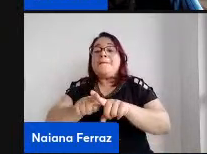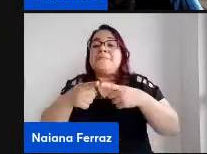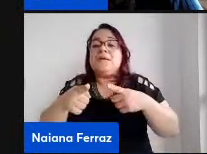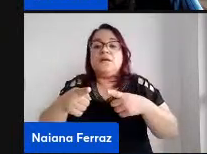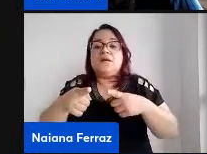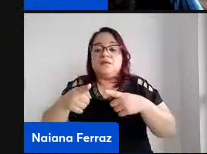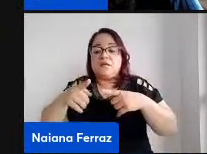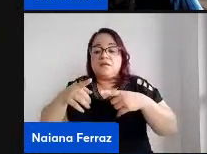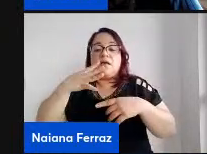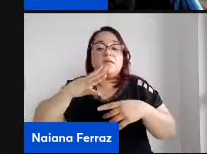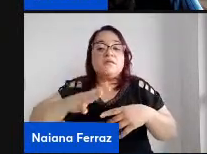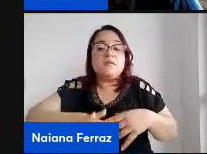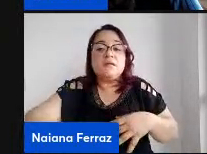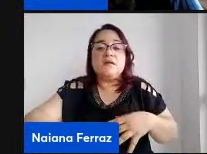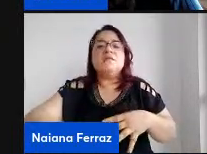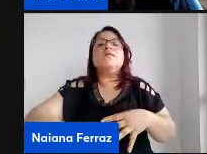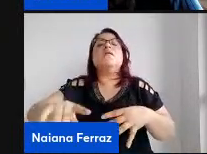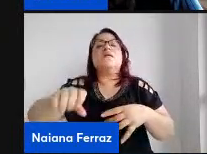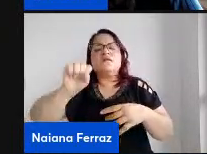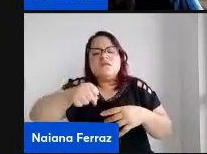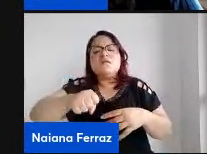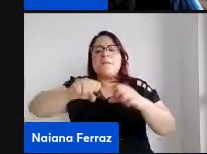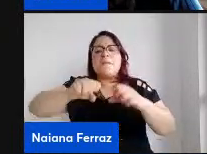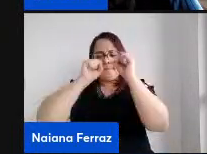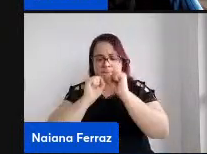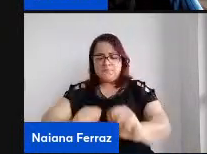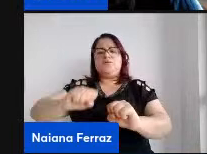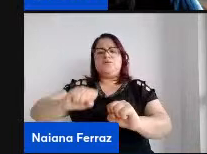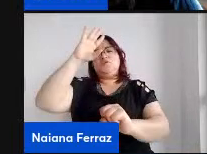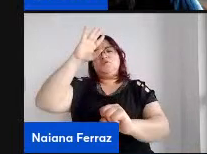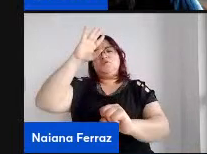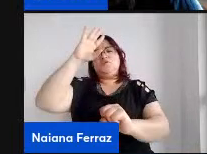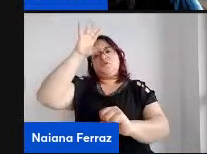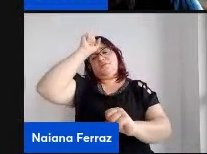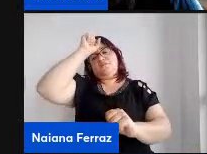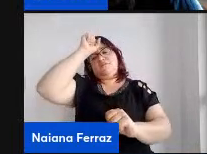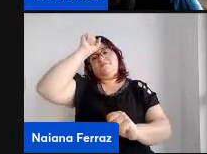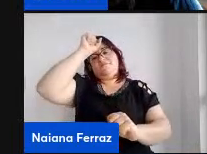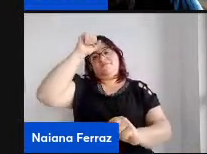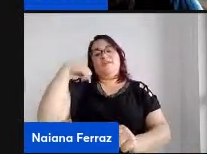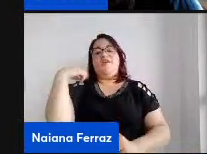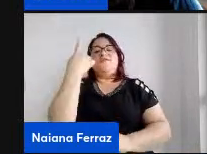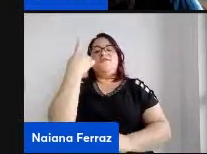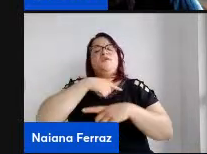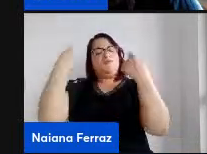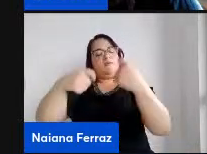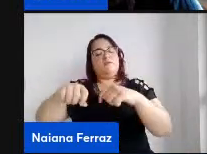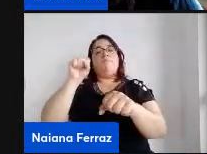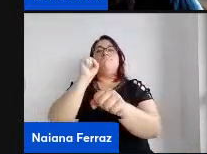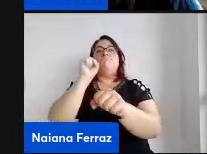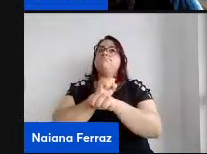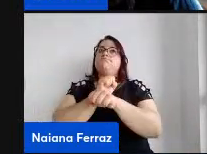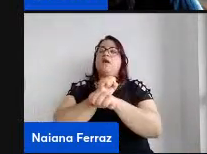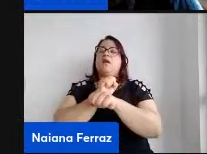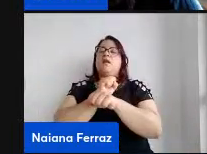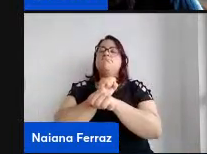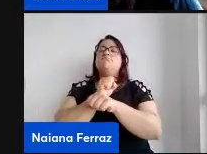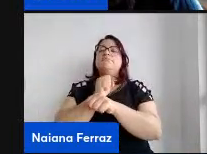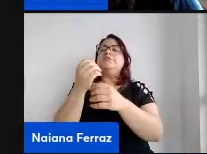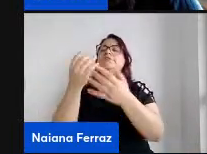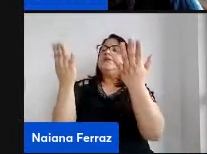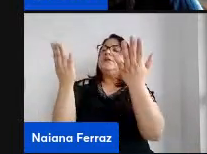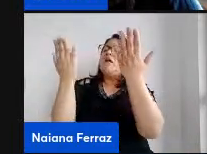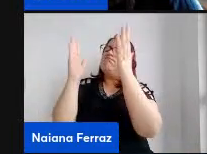é capaz de aprender. Então, nós precisamos parar e analisar e dizer o que é